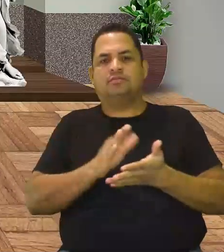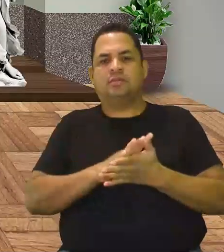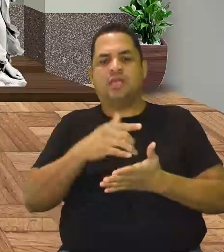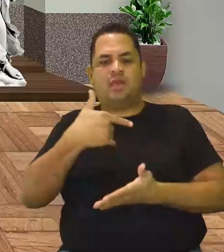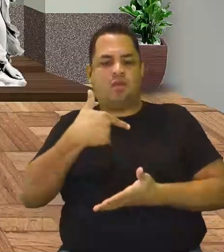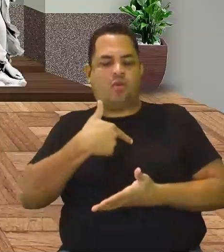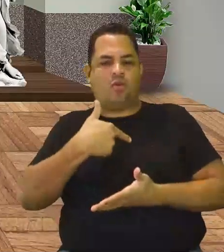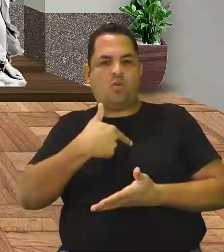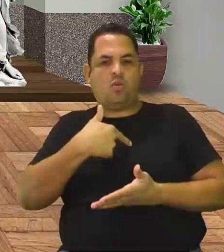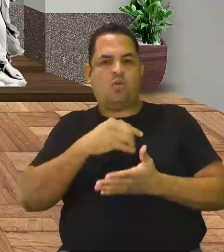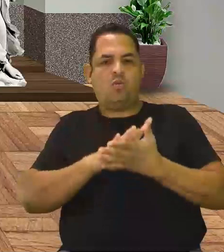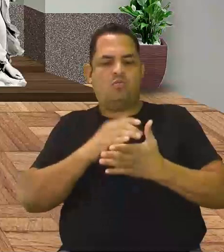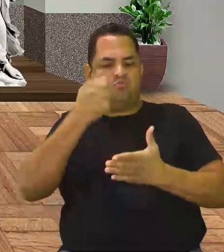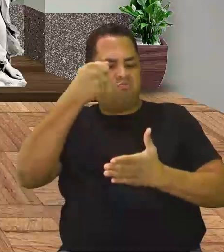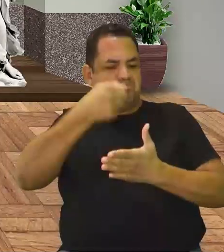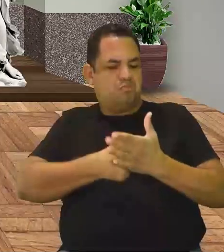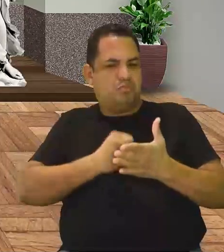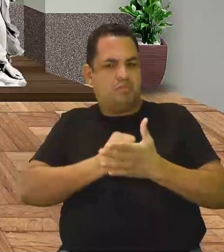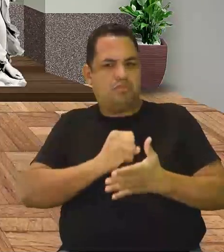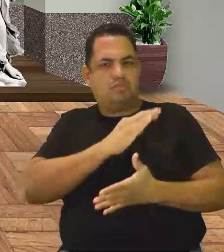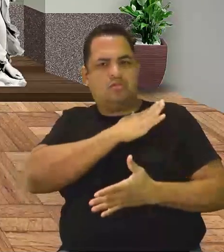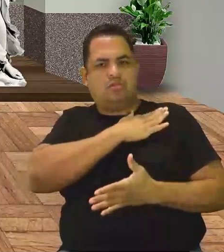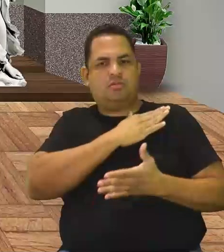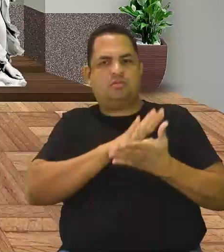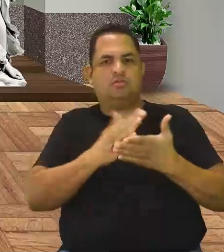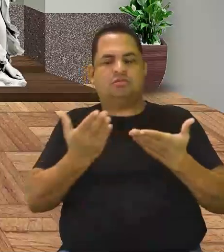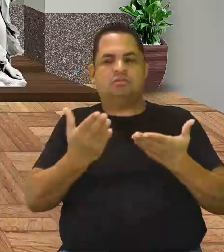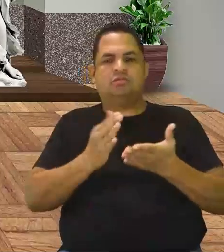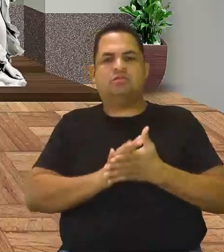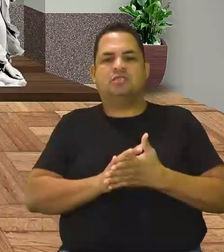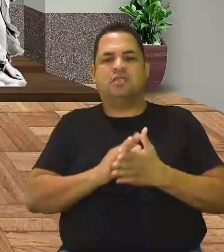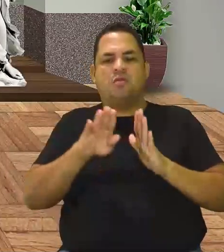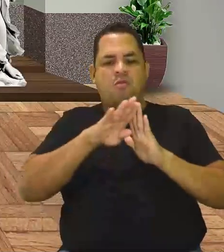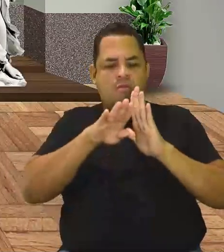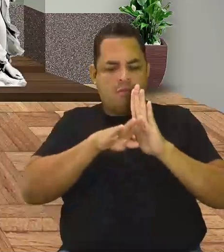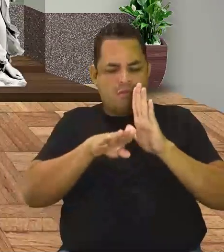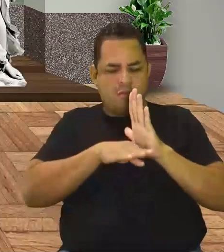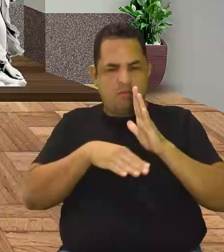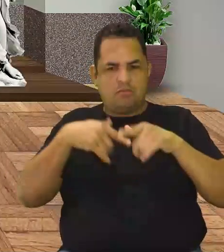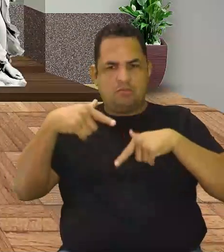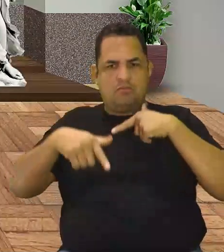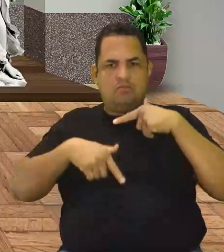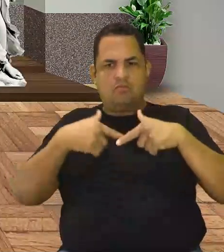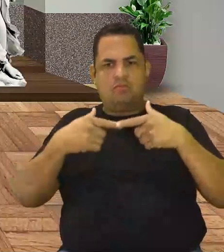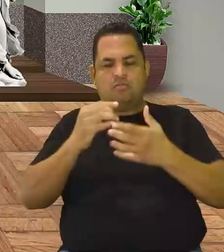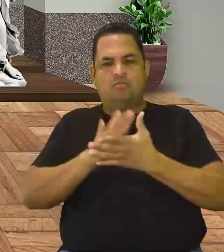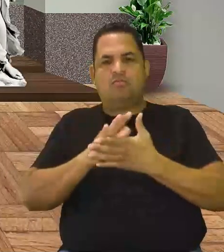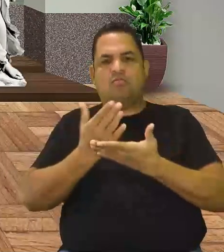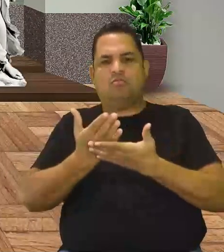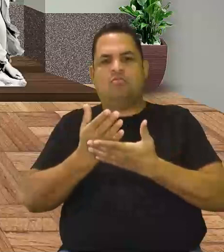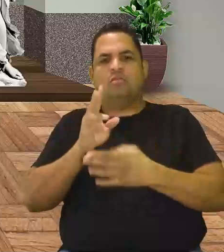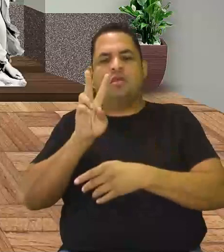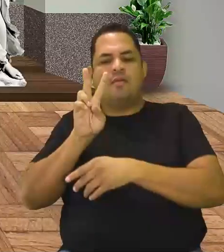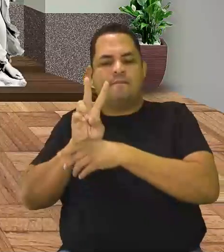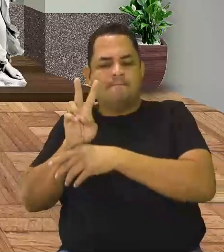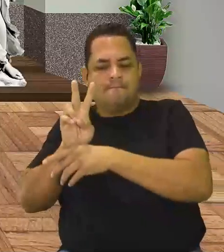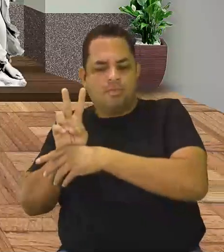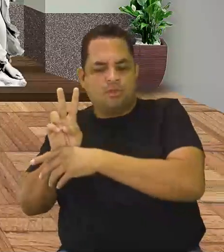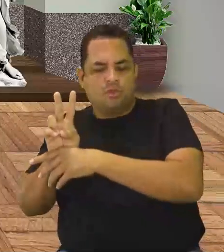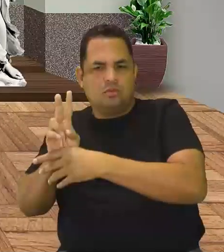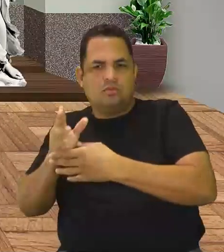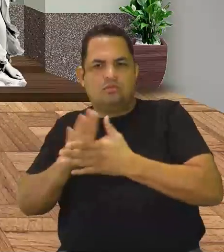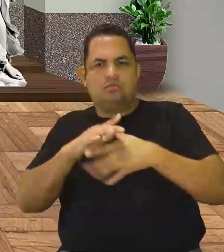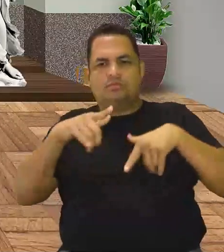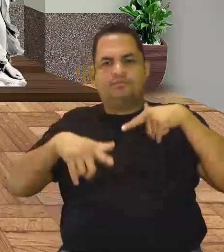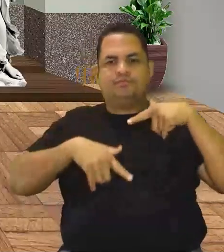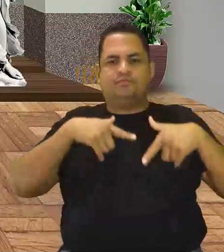governo ditatorial, ele estaria tomando algumas medidas trabalhistas que beneficiavam o trabalhador. Imagina um